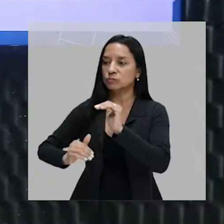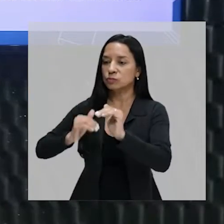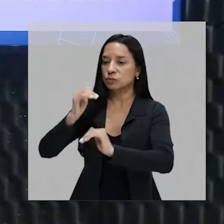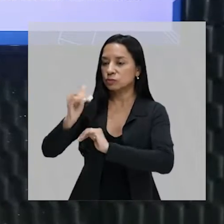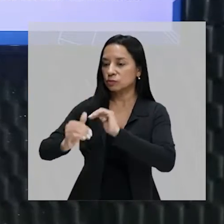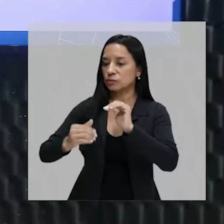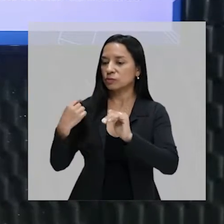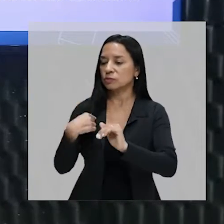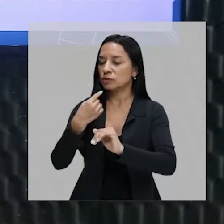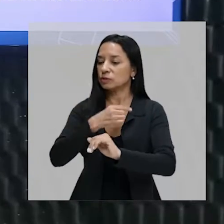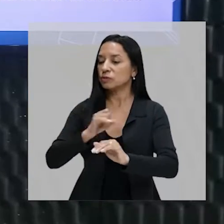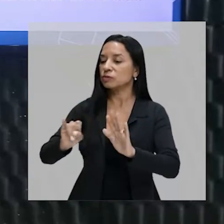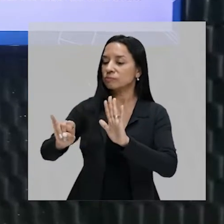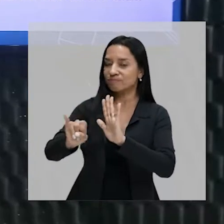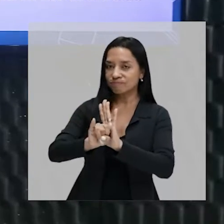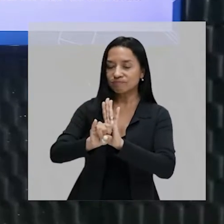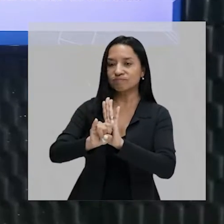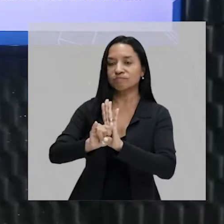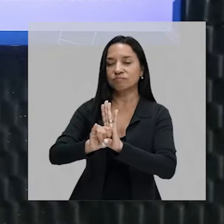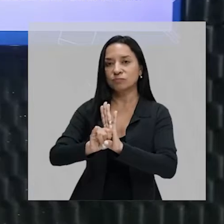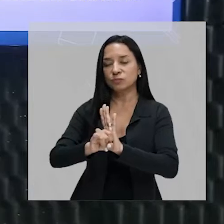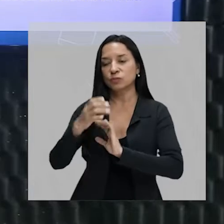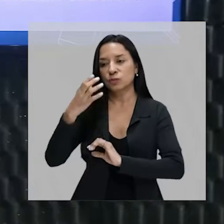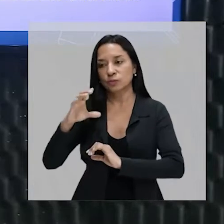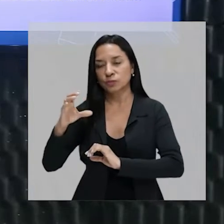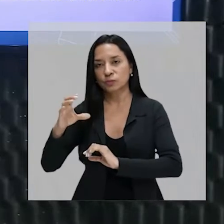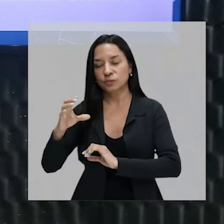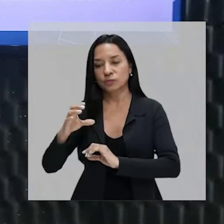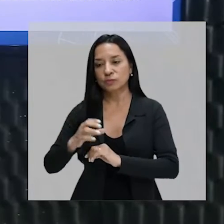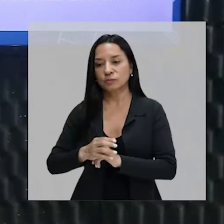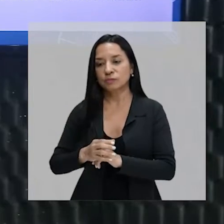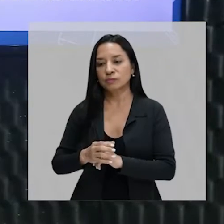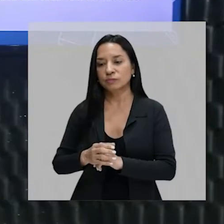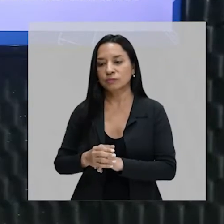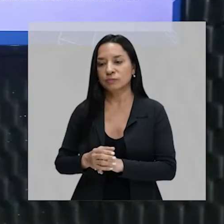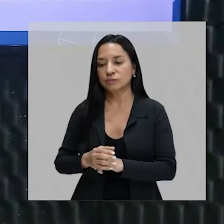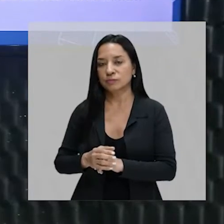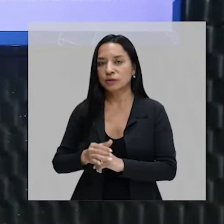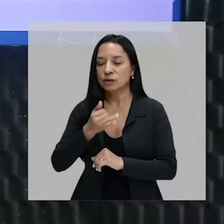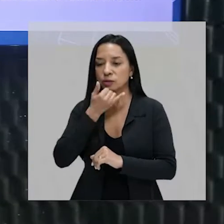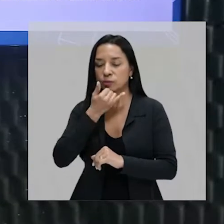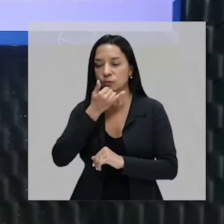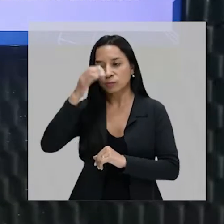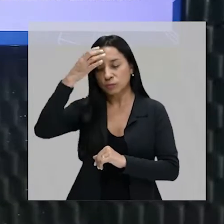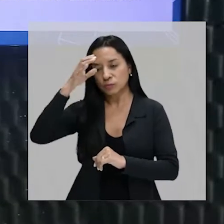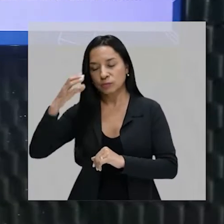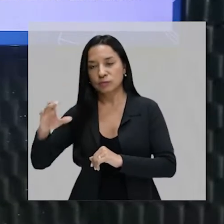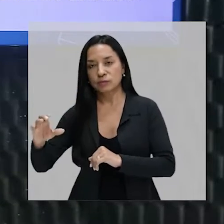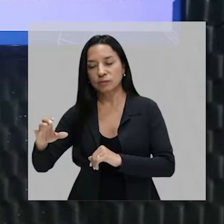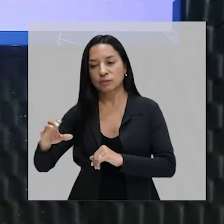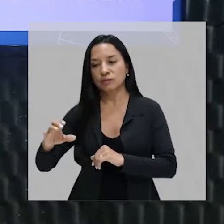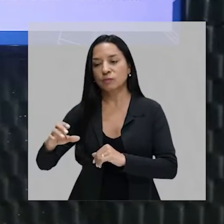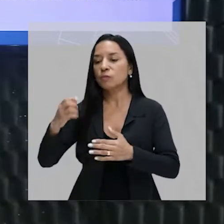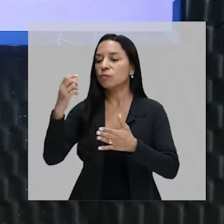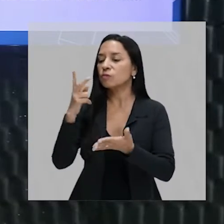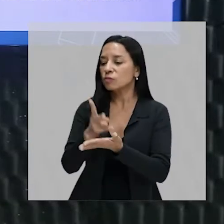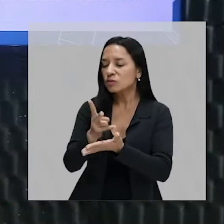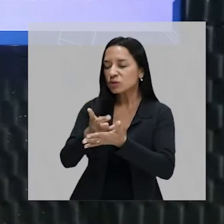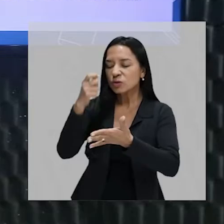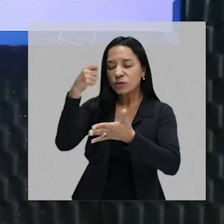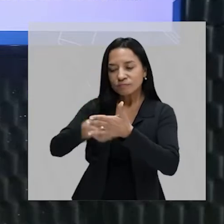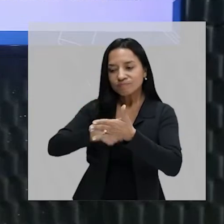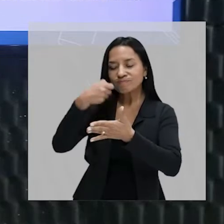da nossa identidade cultural os sujeitos históricos que continua existindo os